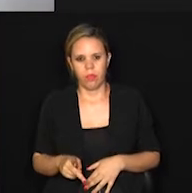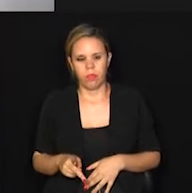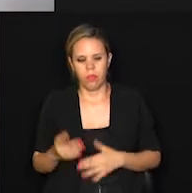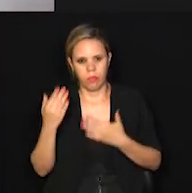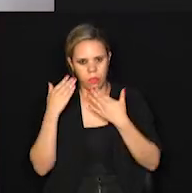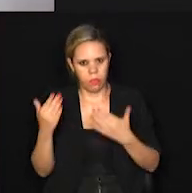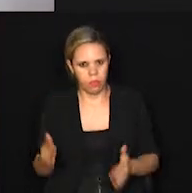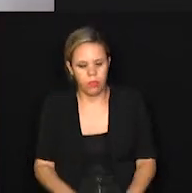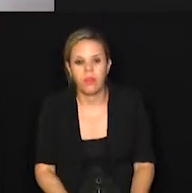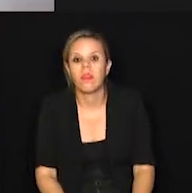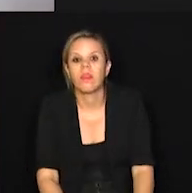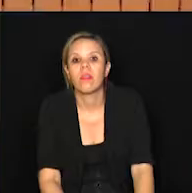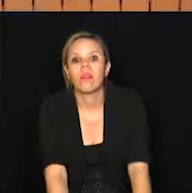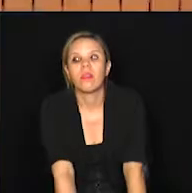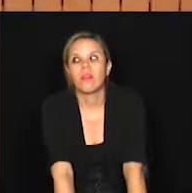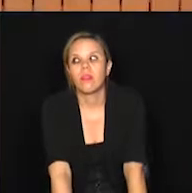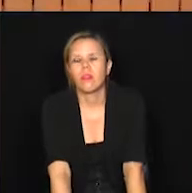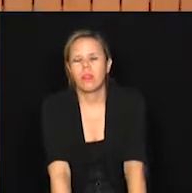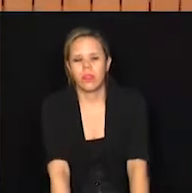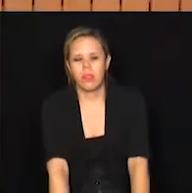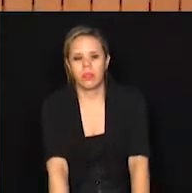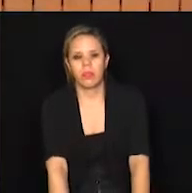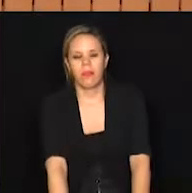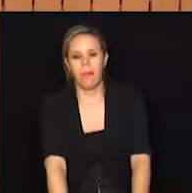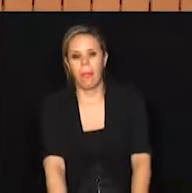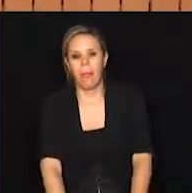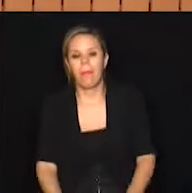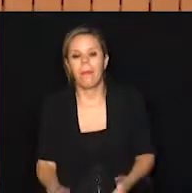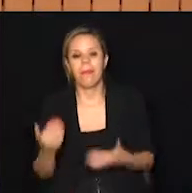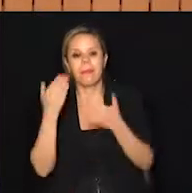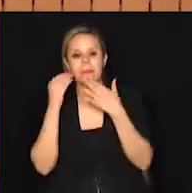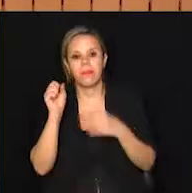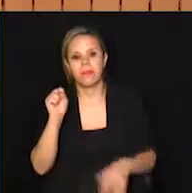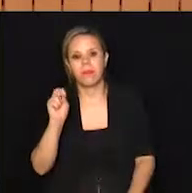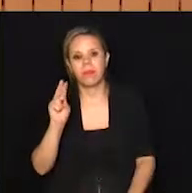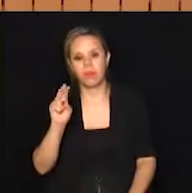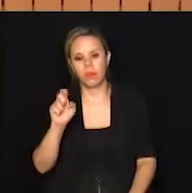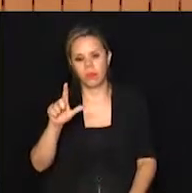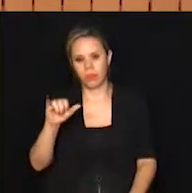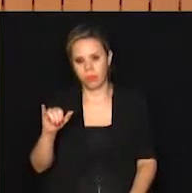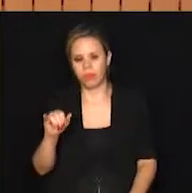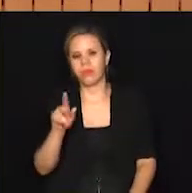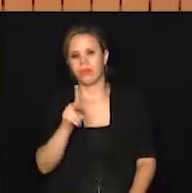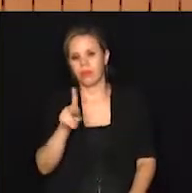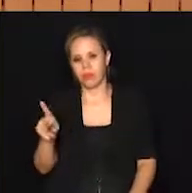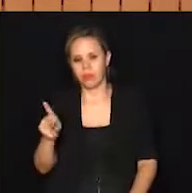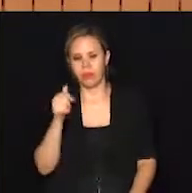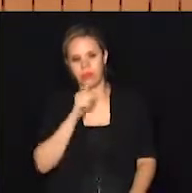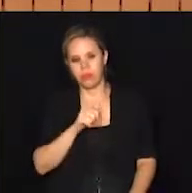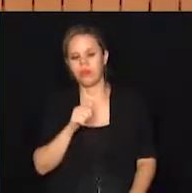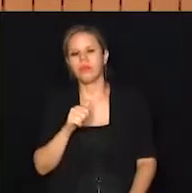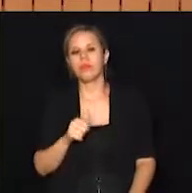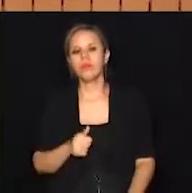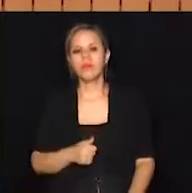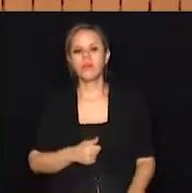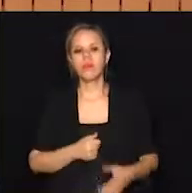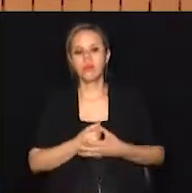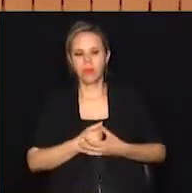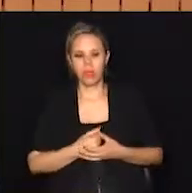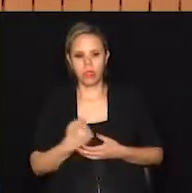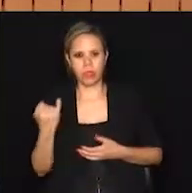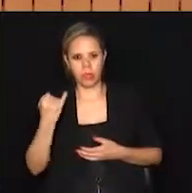Muito obrigada. Obrigado. Eu que agradeço, professora Sueli, acho que trouxe um panorama importante aí da